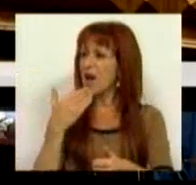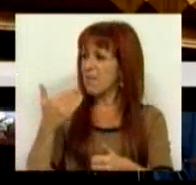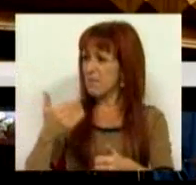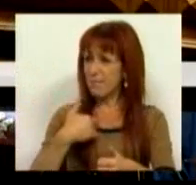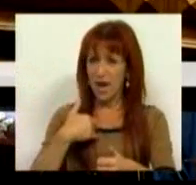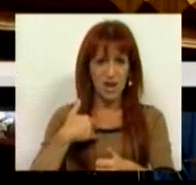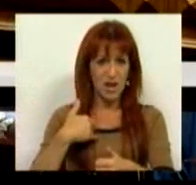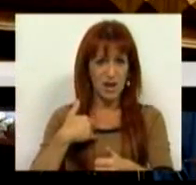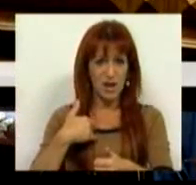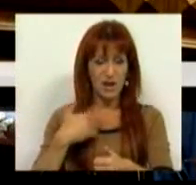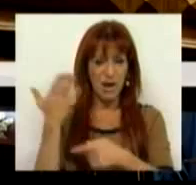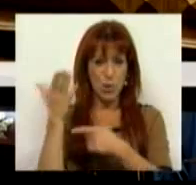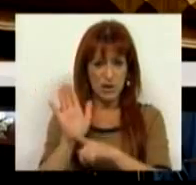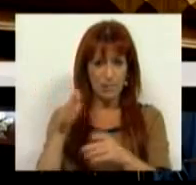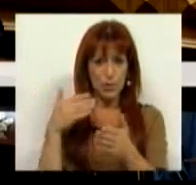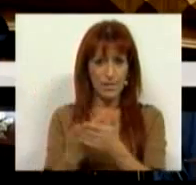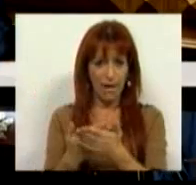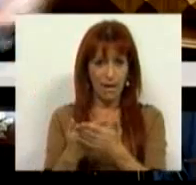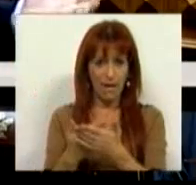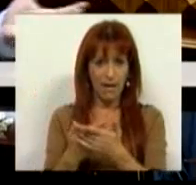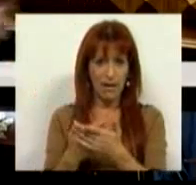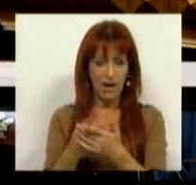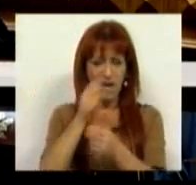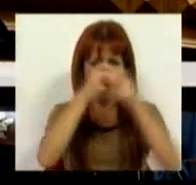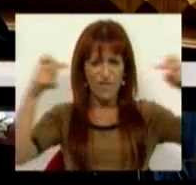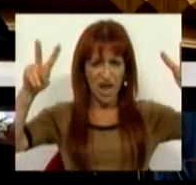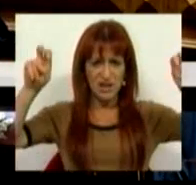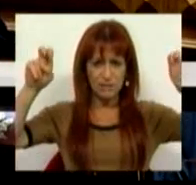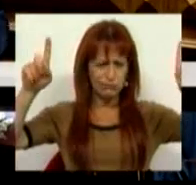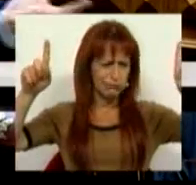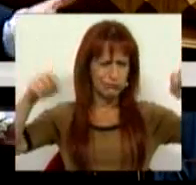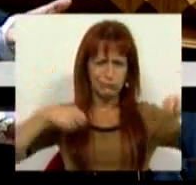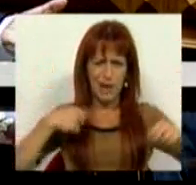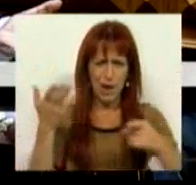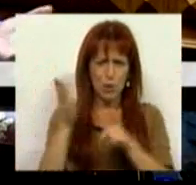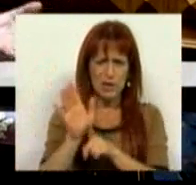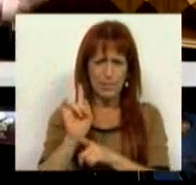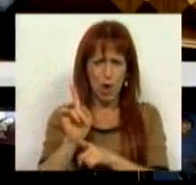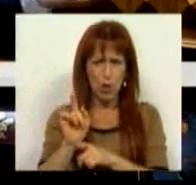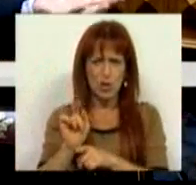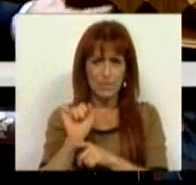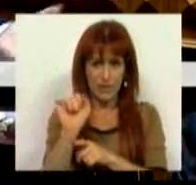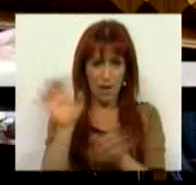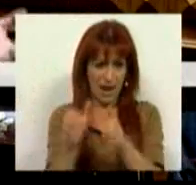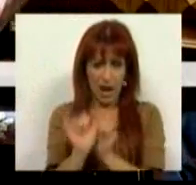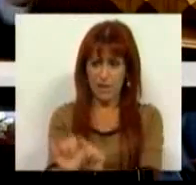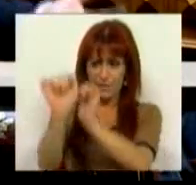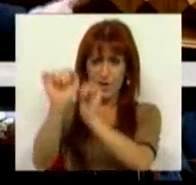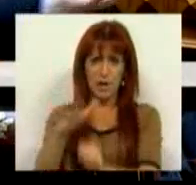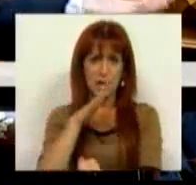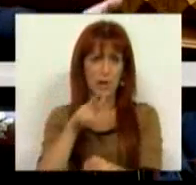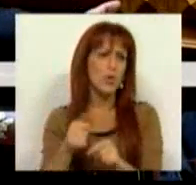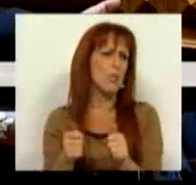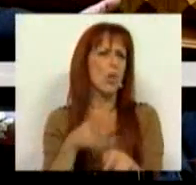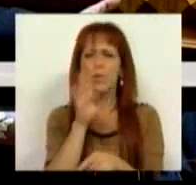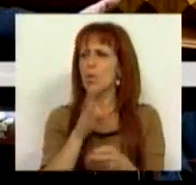pedisse para exemplificar esta frase, eu exemplificaria com a sua bancada a dizer que